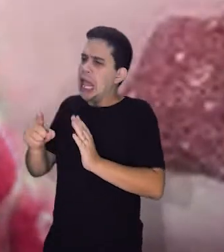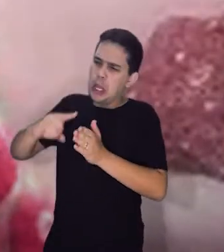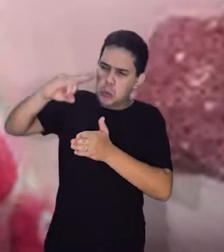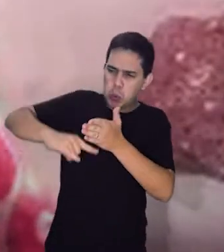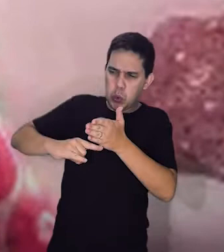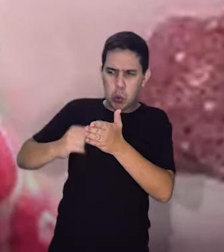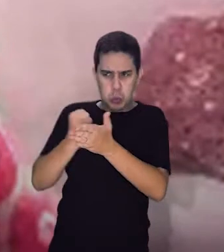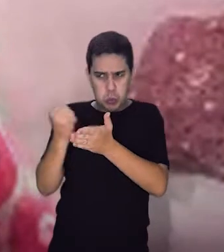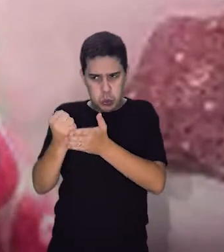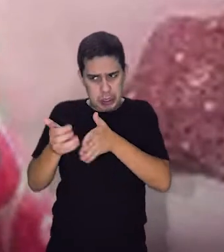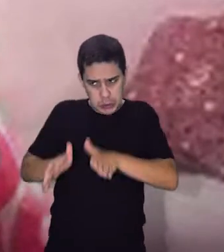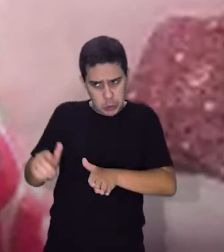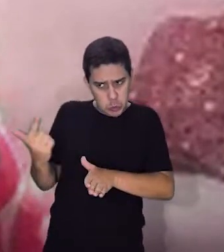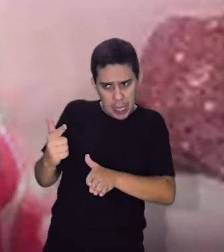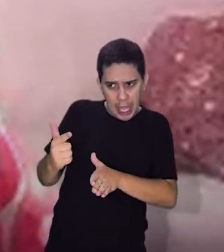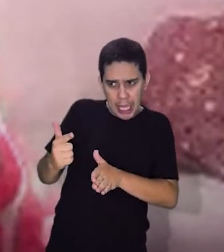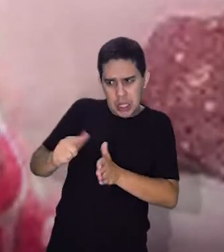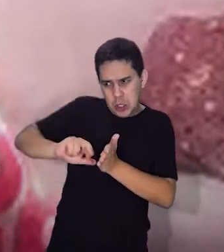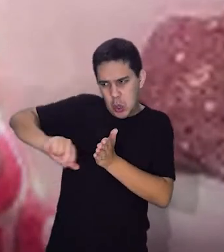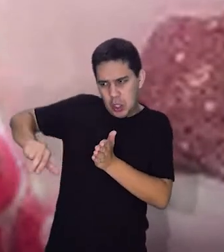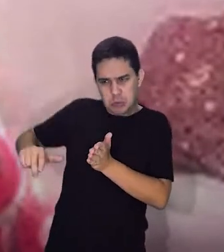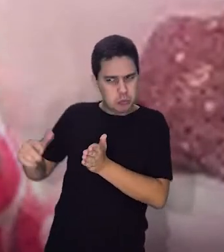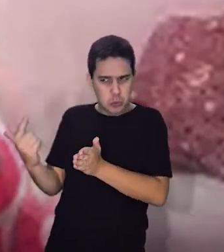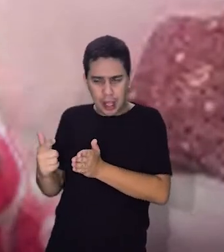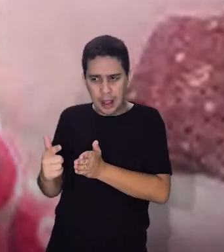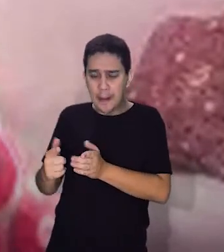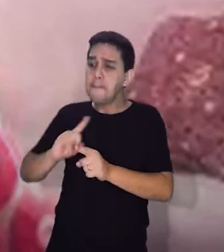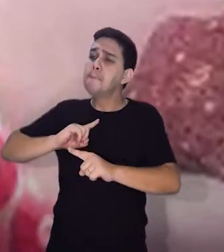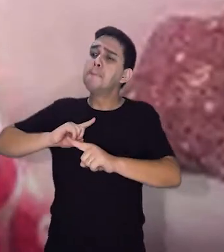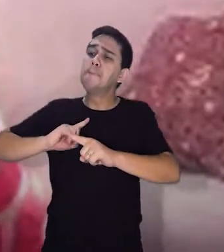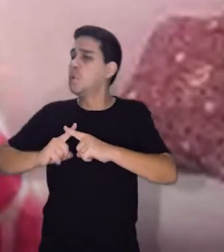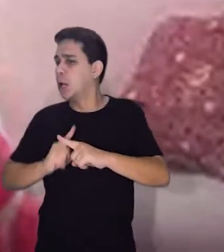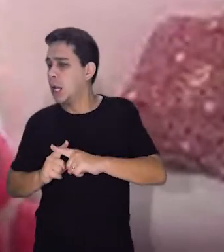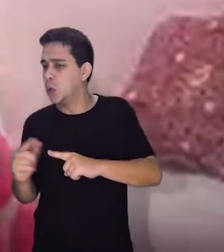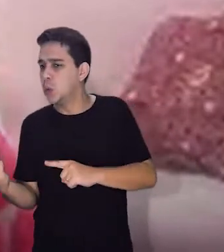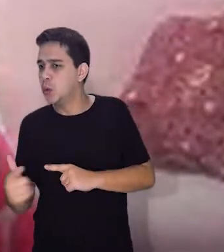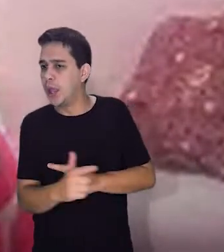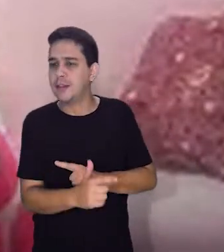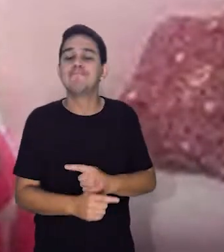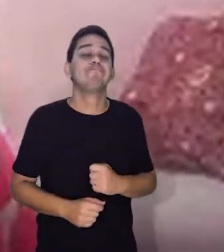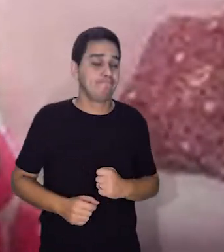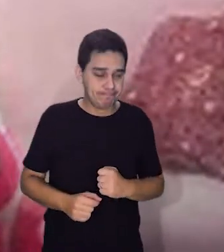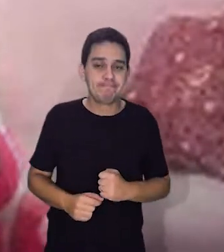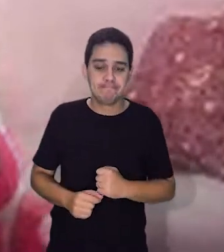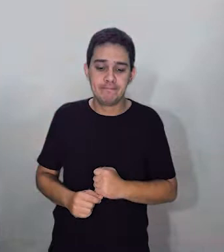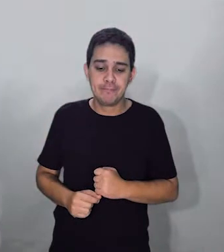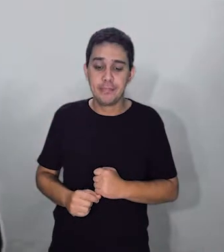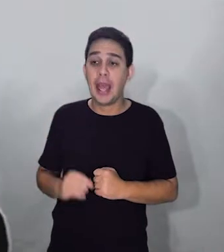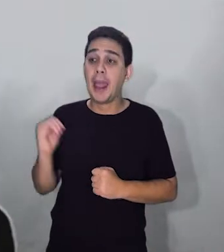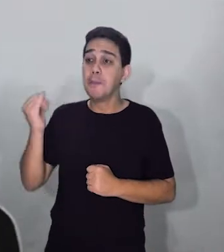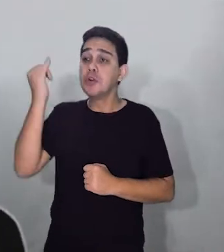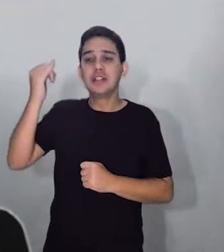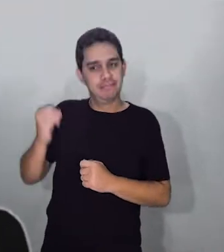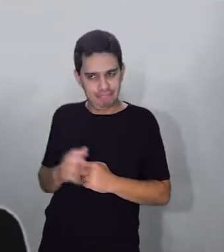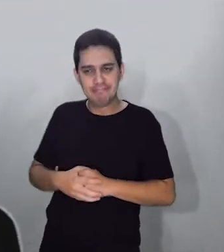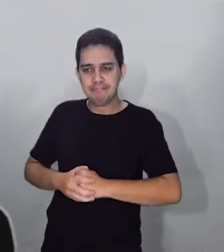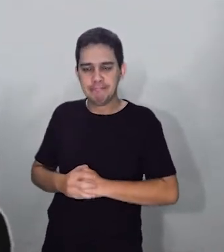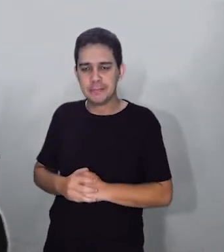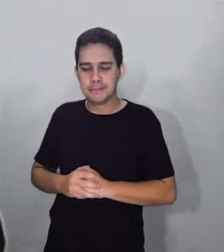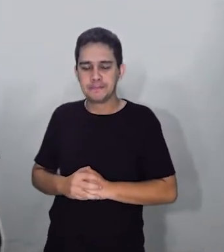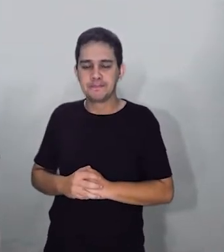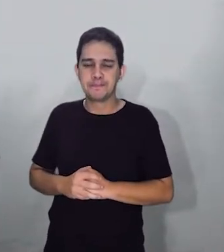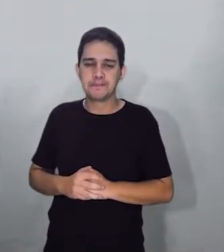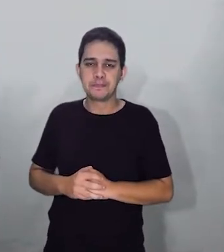triste a constatação da desimportância que as pessoas que não têm acesso à documentação se dão. Toda criança que um dia